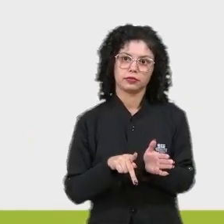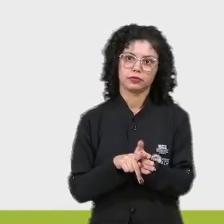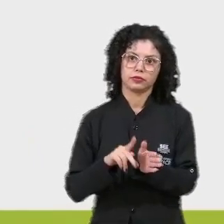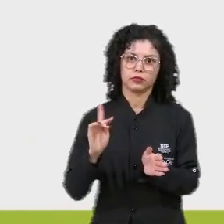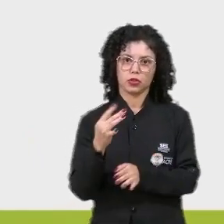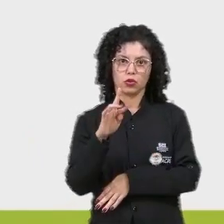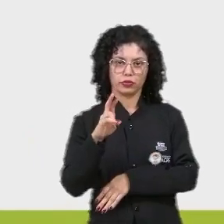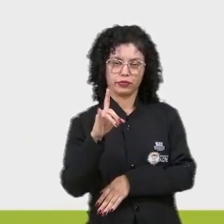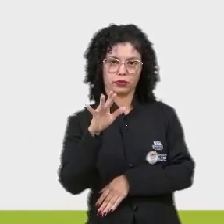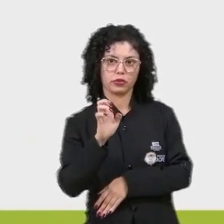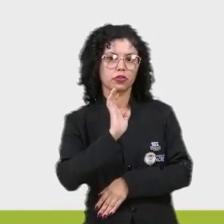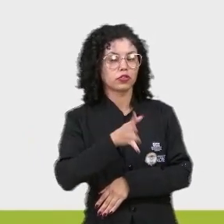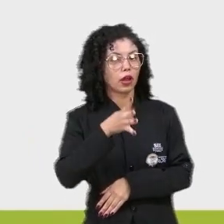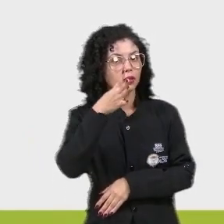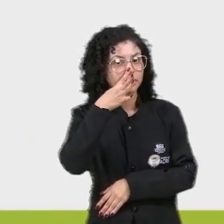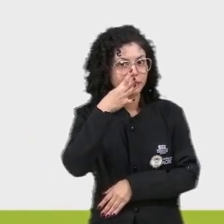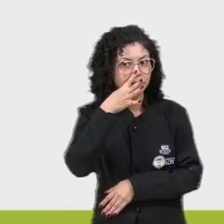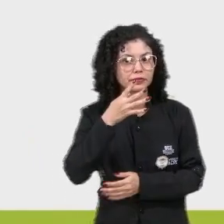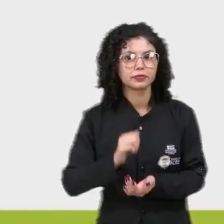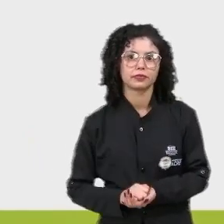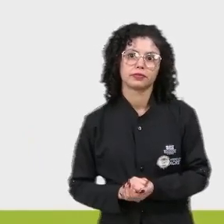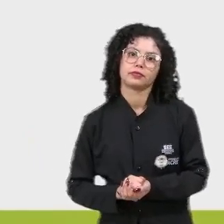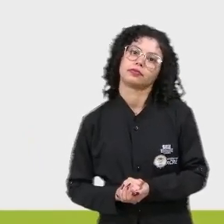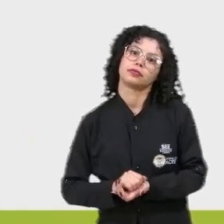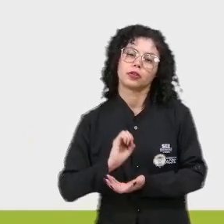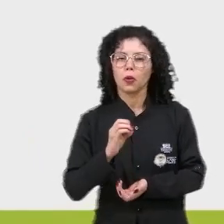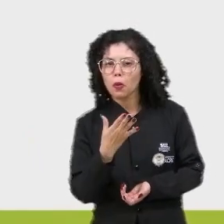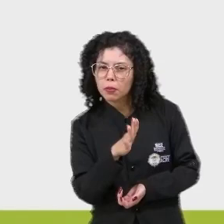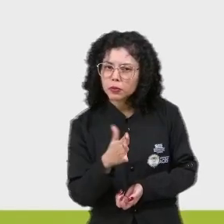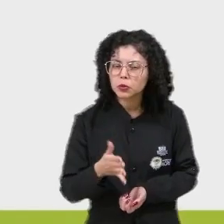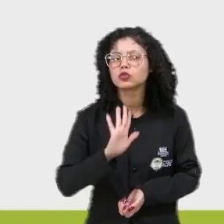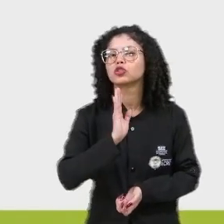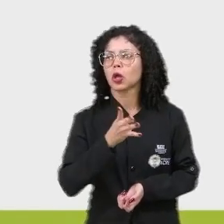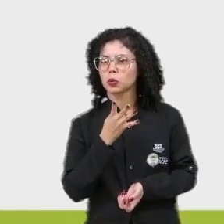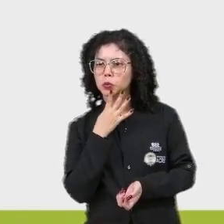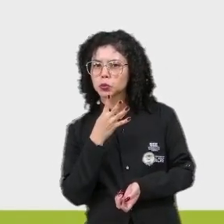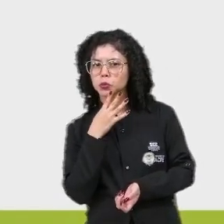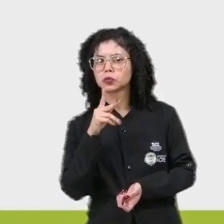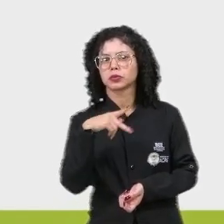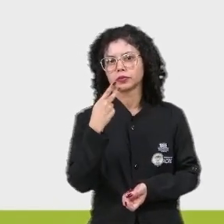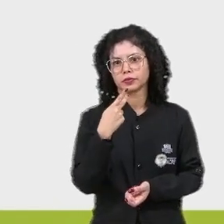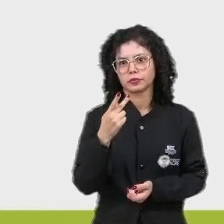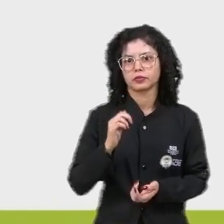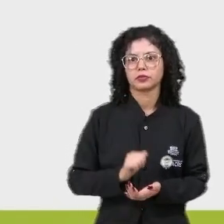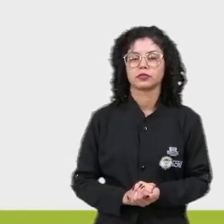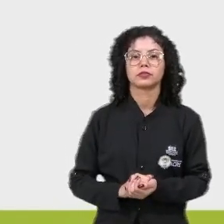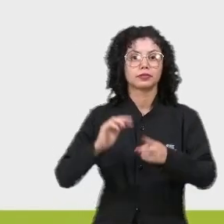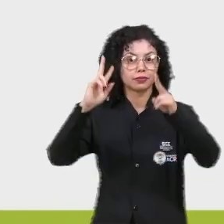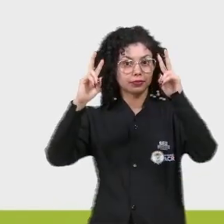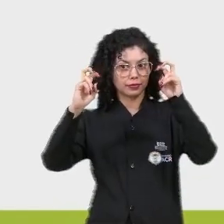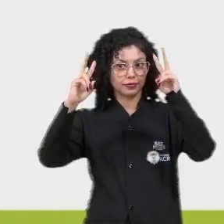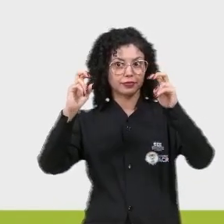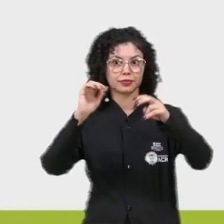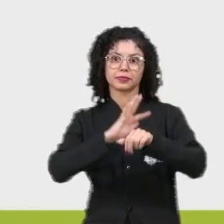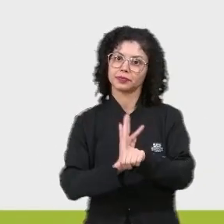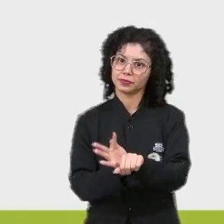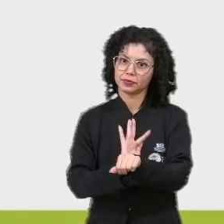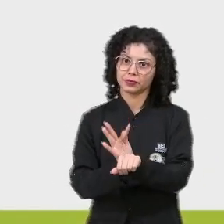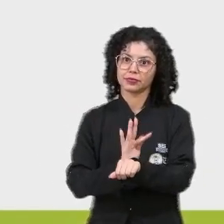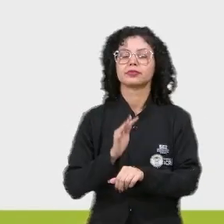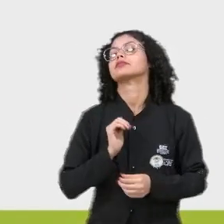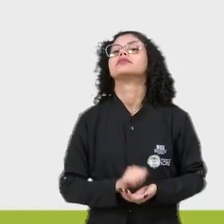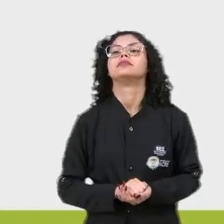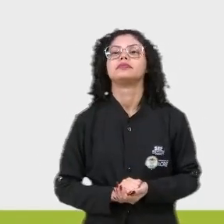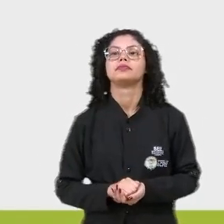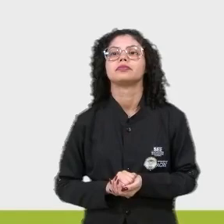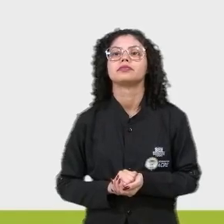Obviamente, se você já assistiu ou pelo menos já ouviu falar sobre esse filme,